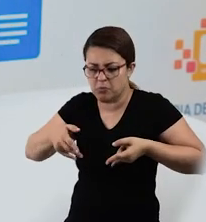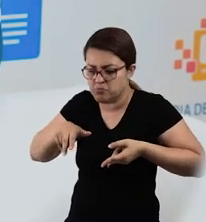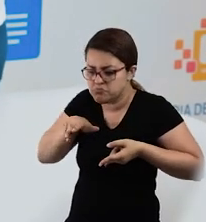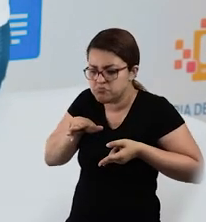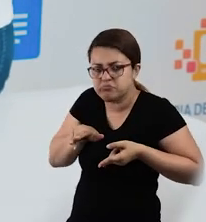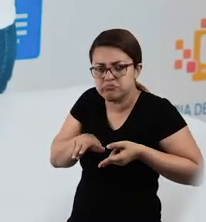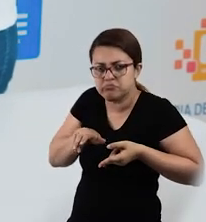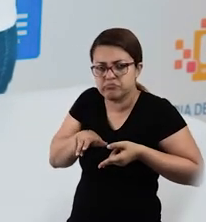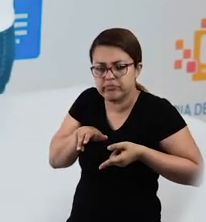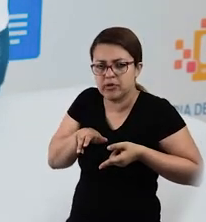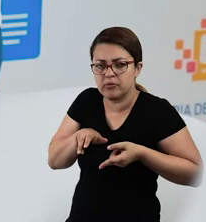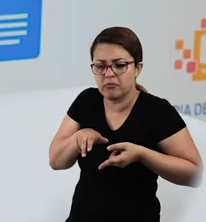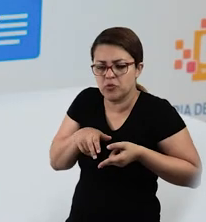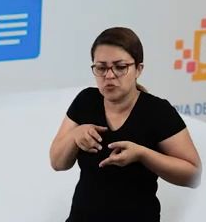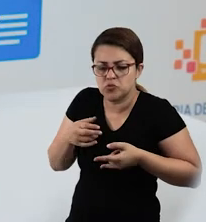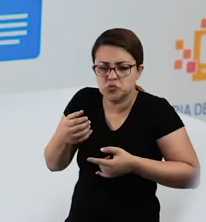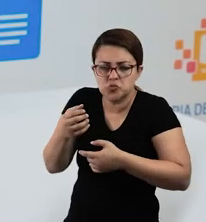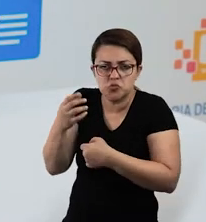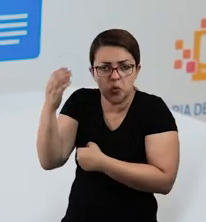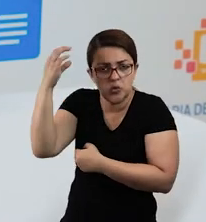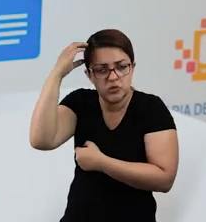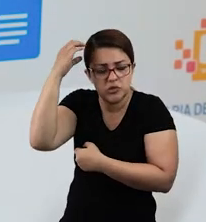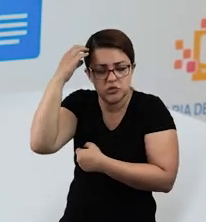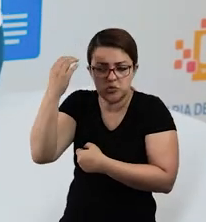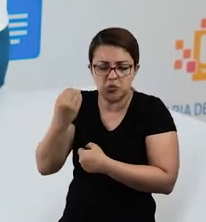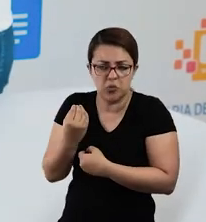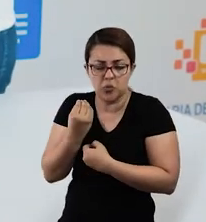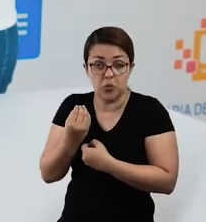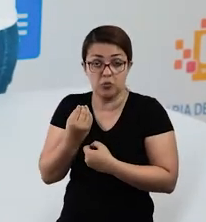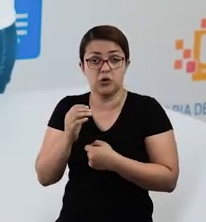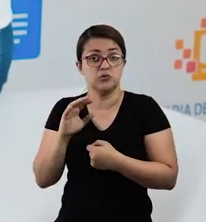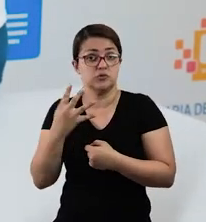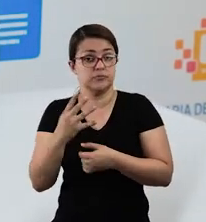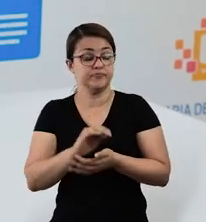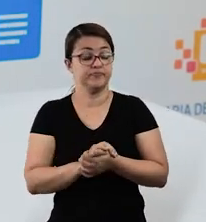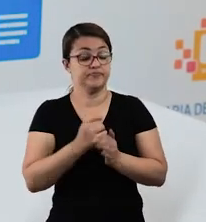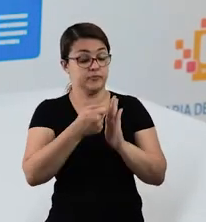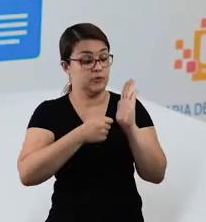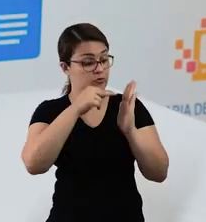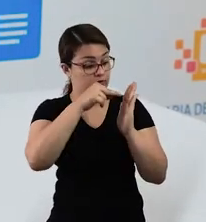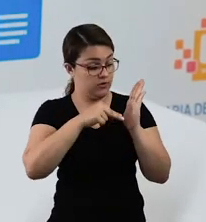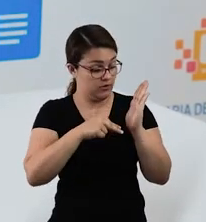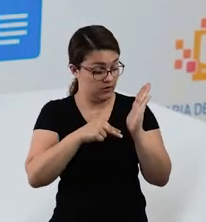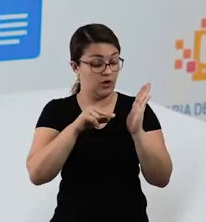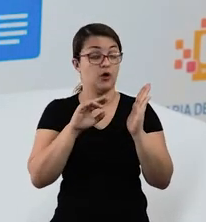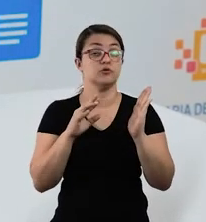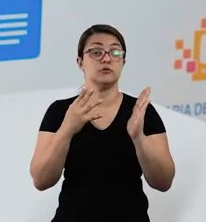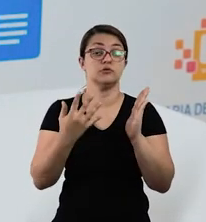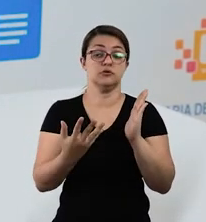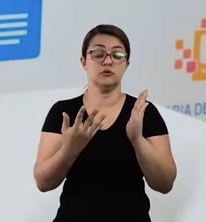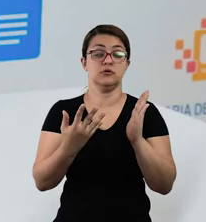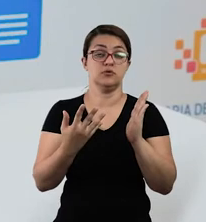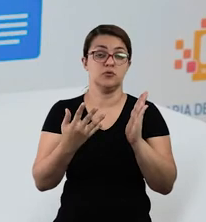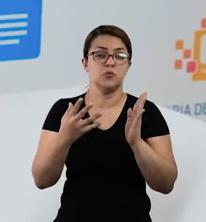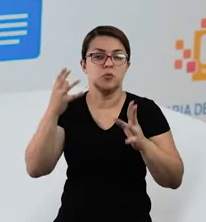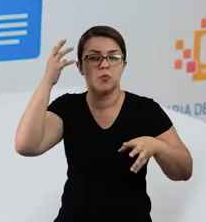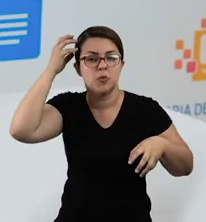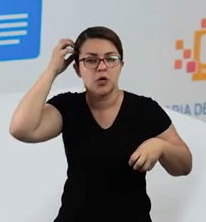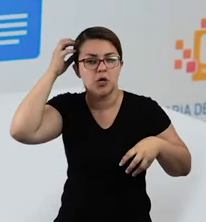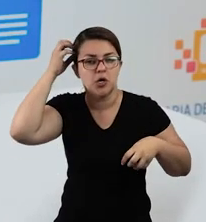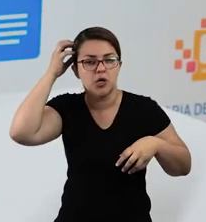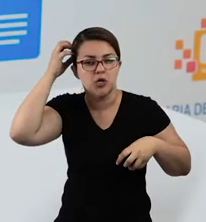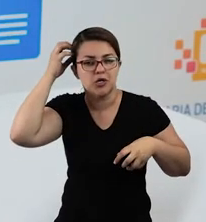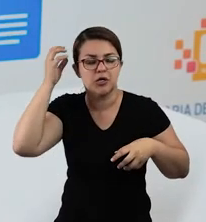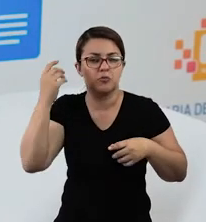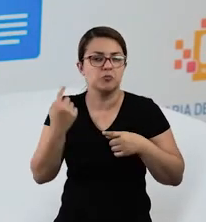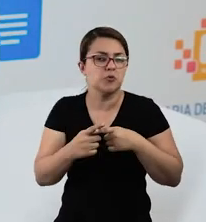aconteceu? Então, você vai ler o texto. Aqui você vai ter as informações do que aconteceu com aquele macaquinho,